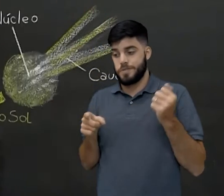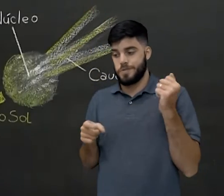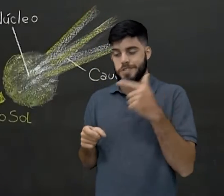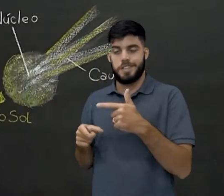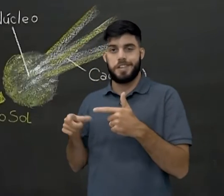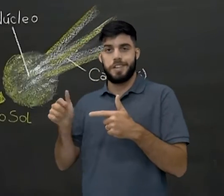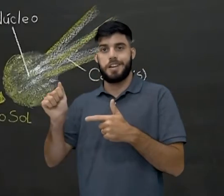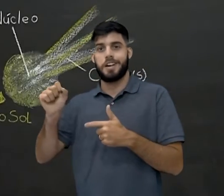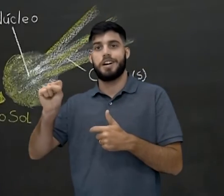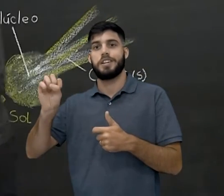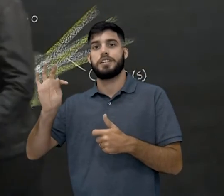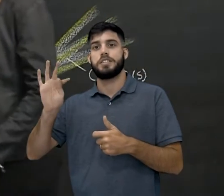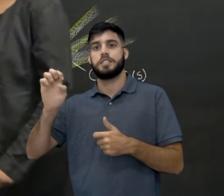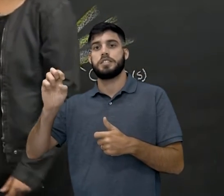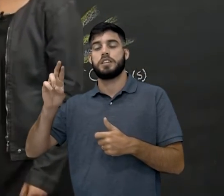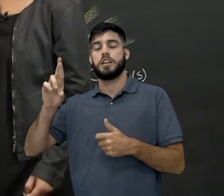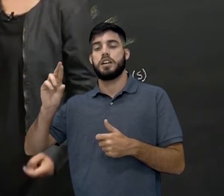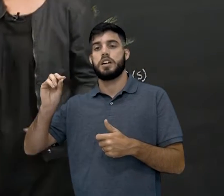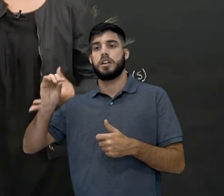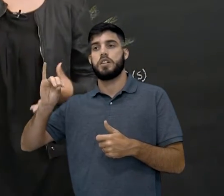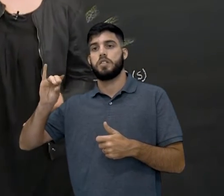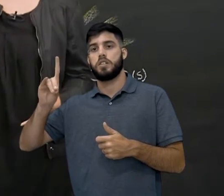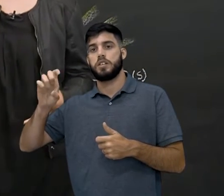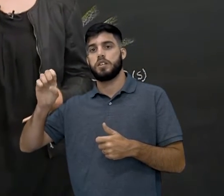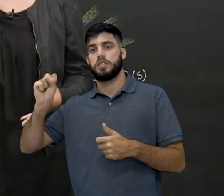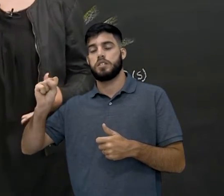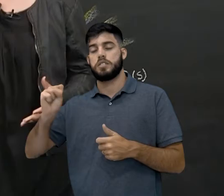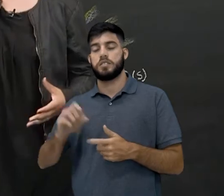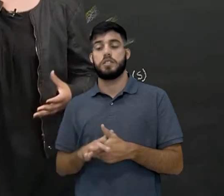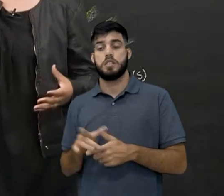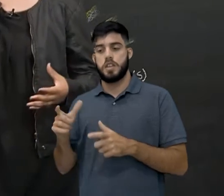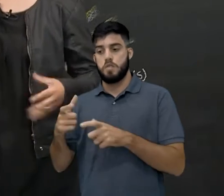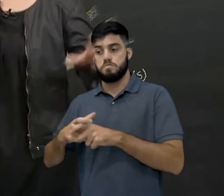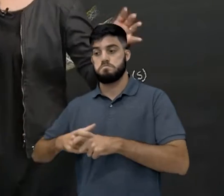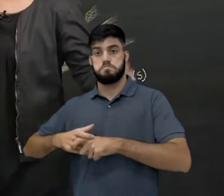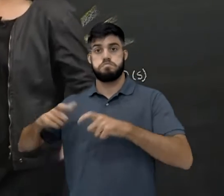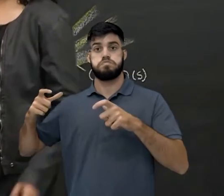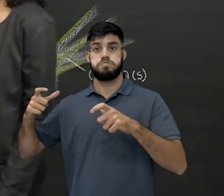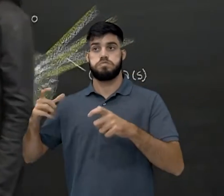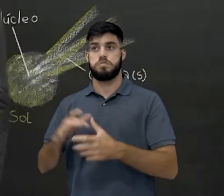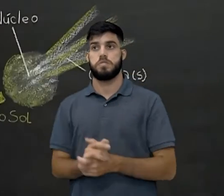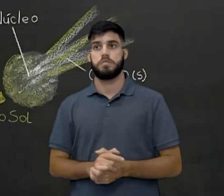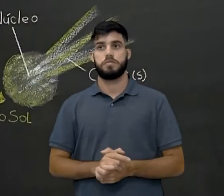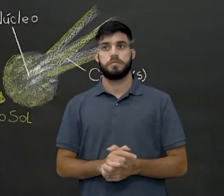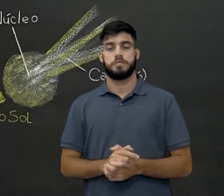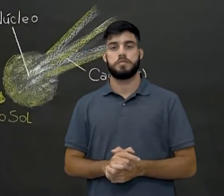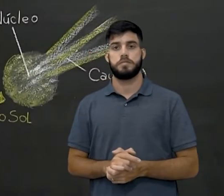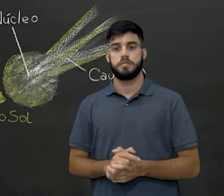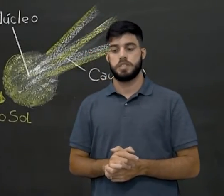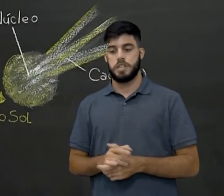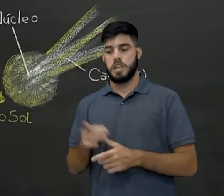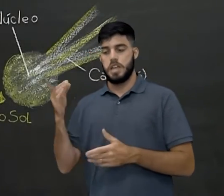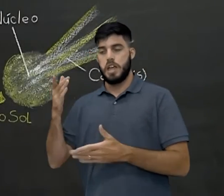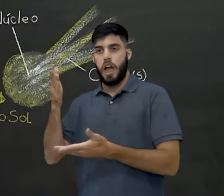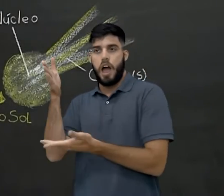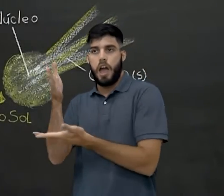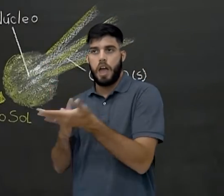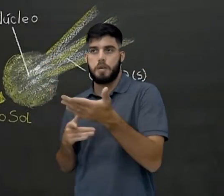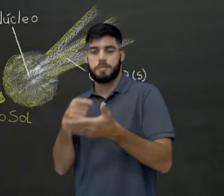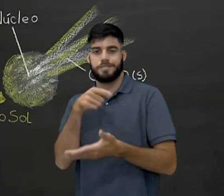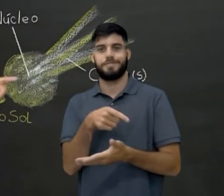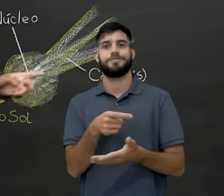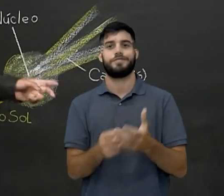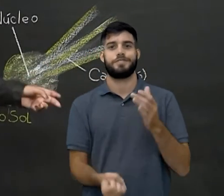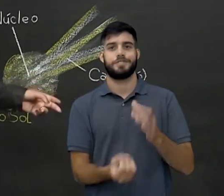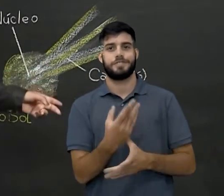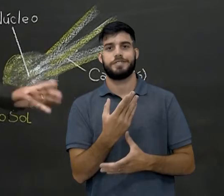grandes, eu tenho os meteoroides. Já são fragmentos de rochas menores, resíduos, partes de asteroides que se partiram, ou